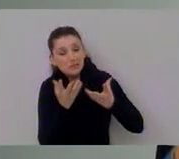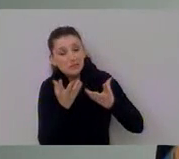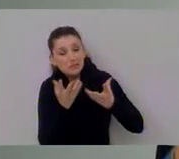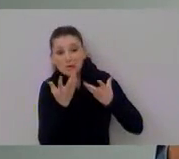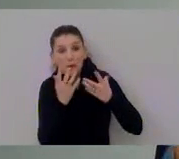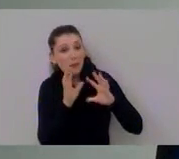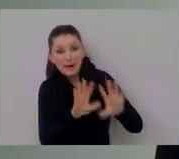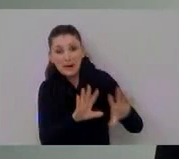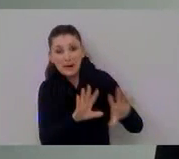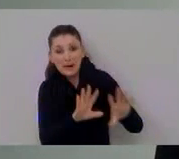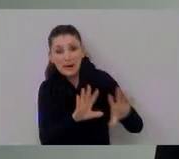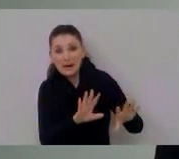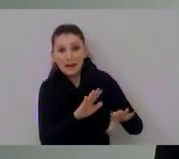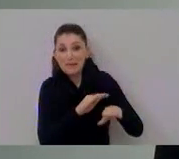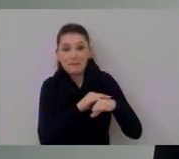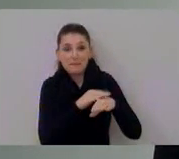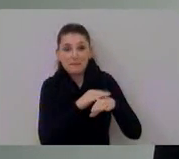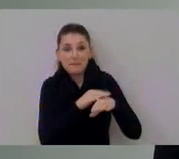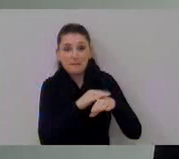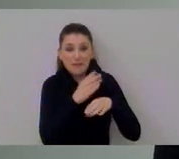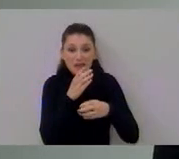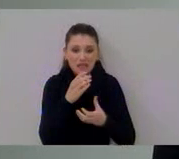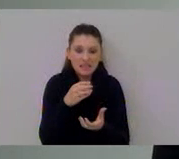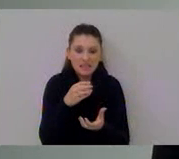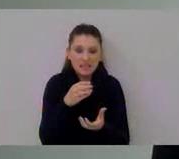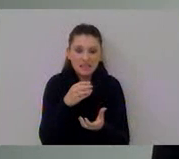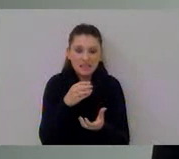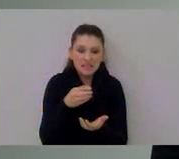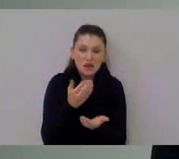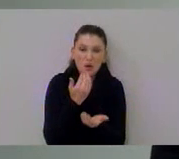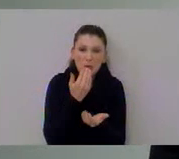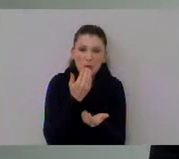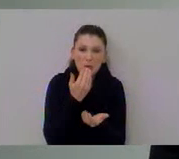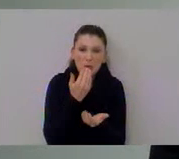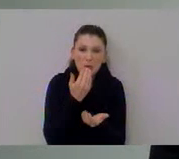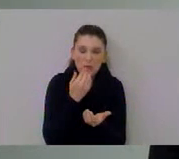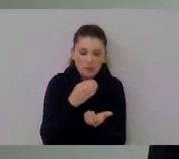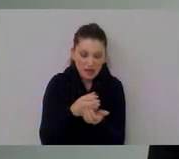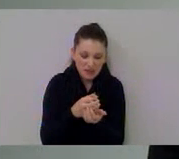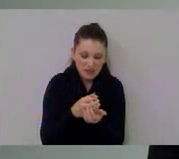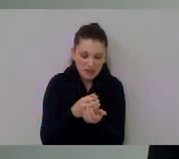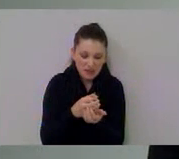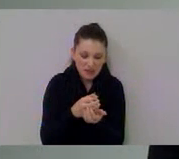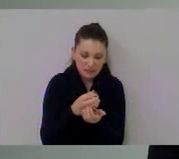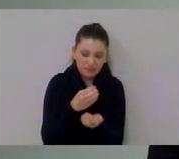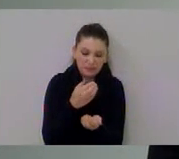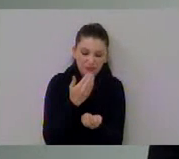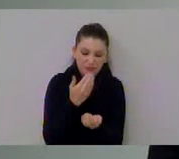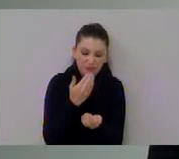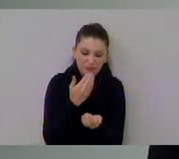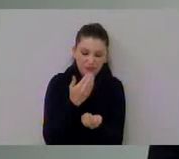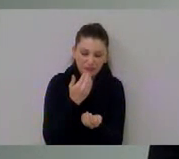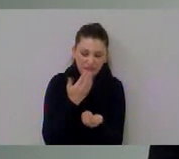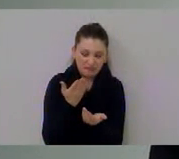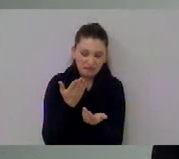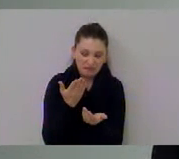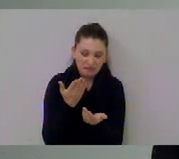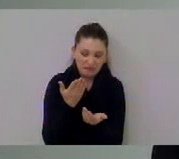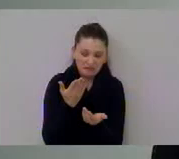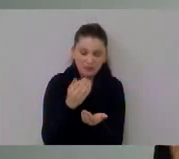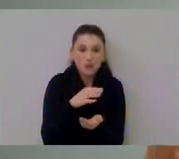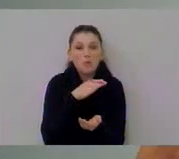eles não gostam de comer em canecas, e é muito interessante